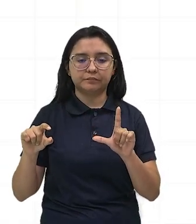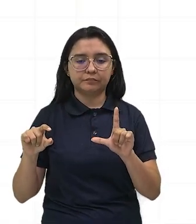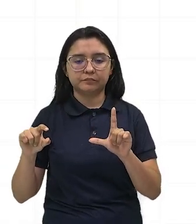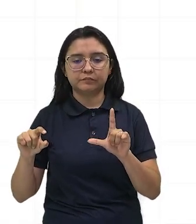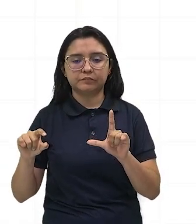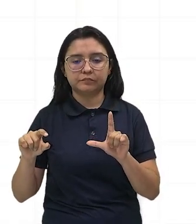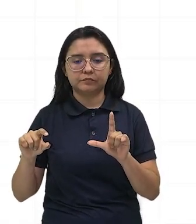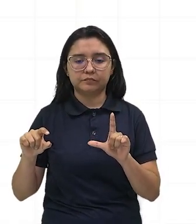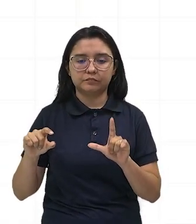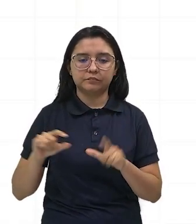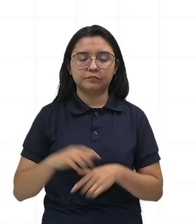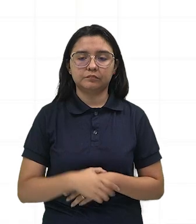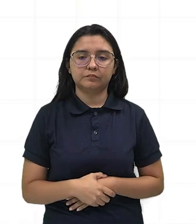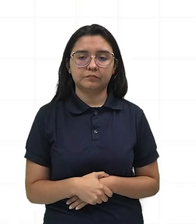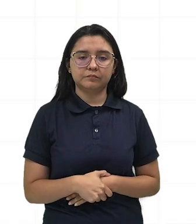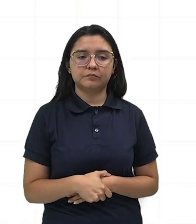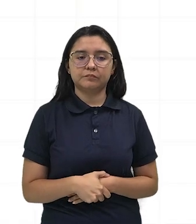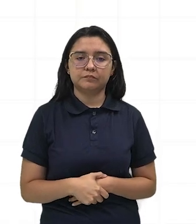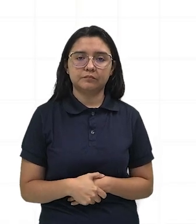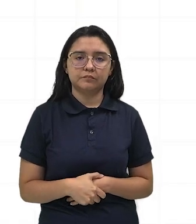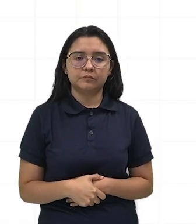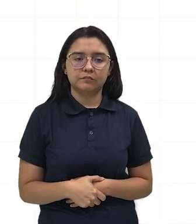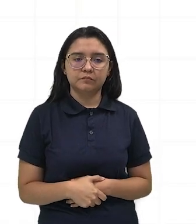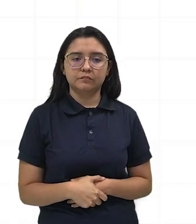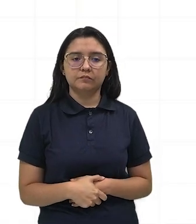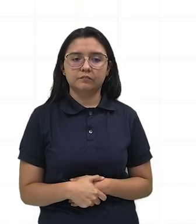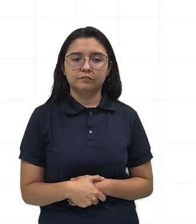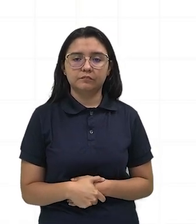e horizontal